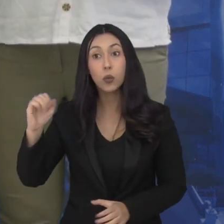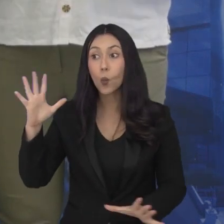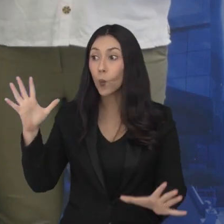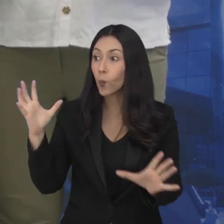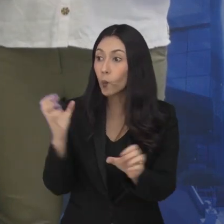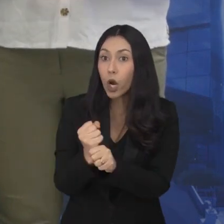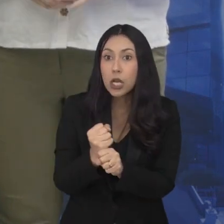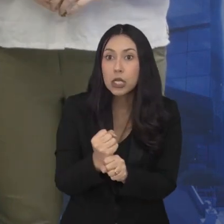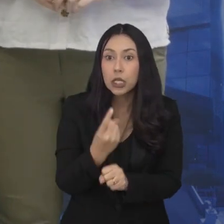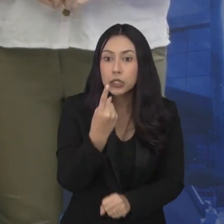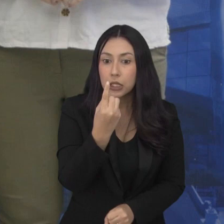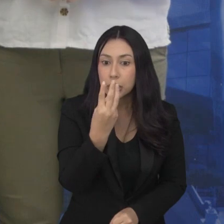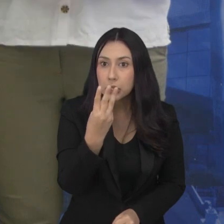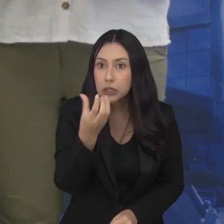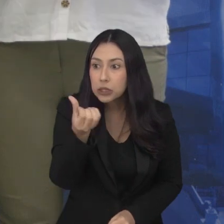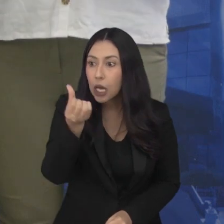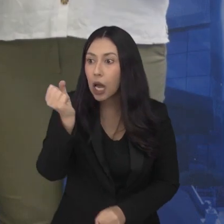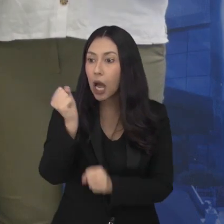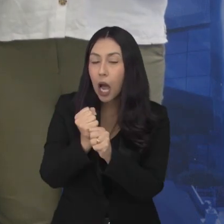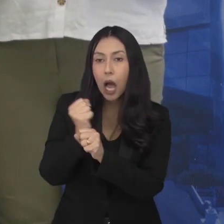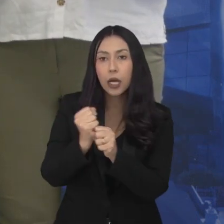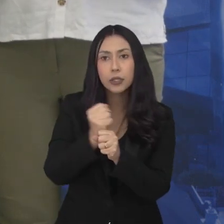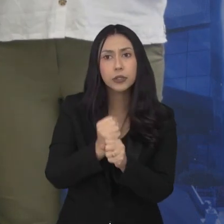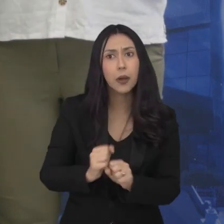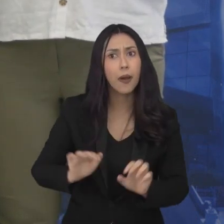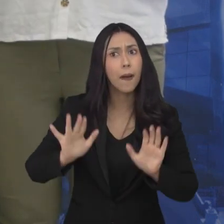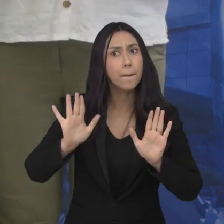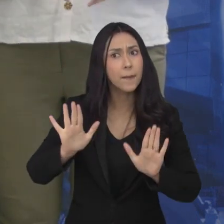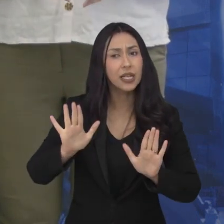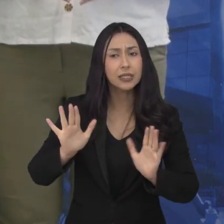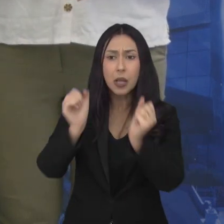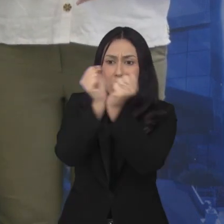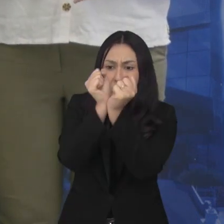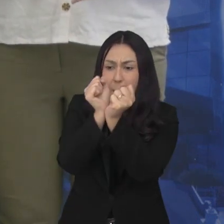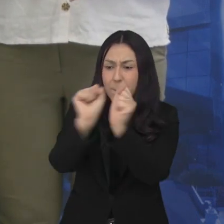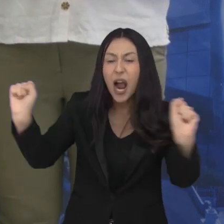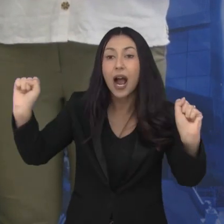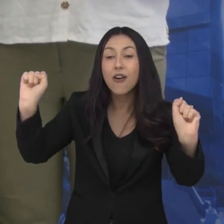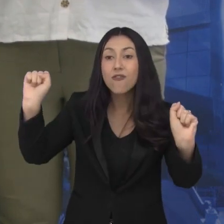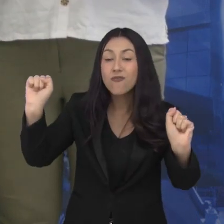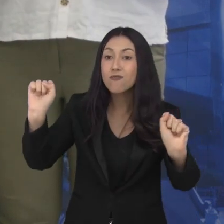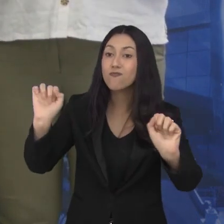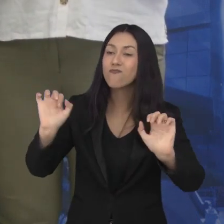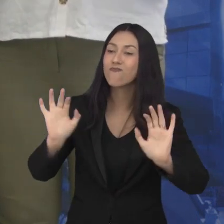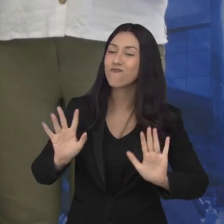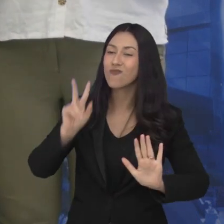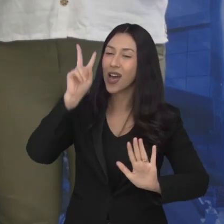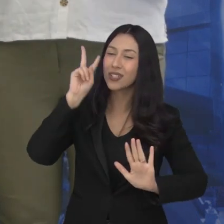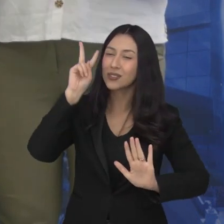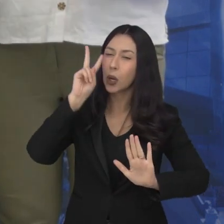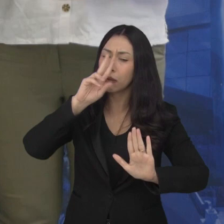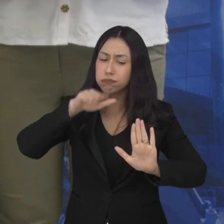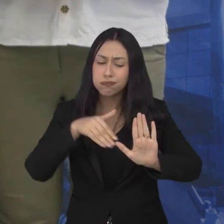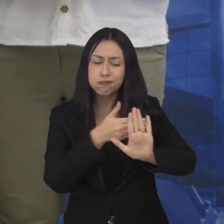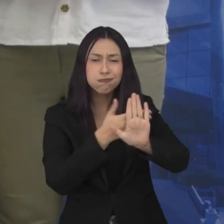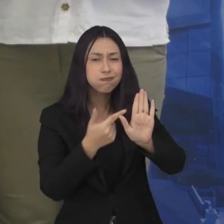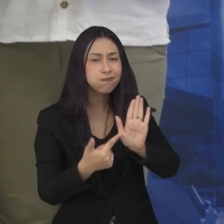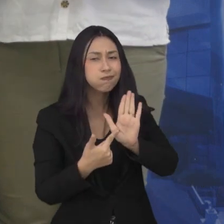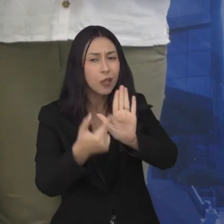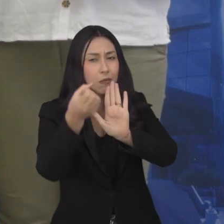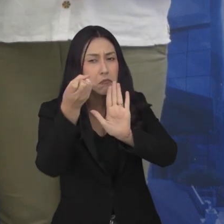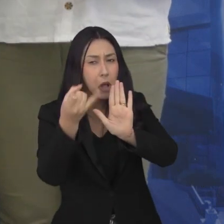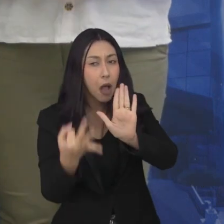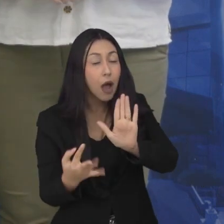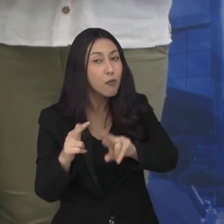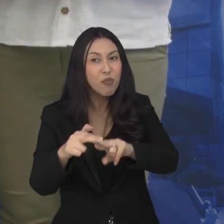completa 136 anos. Mas apesar dela ter oficializado o fim da escravidão no Brasil, a história tem muito mais por trás disso e essa